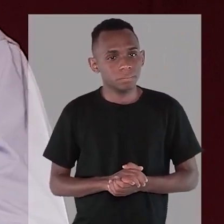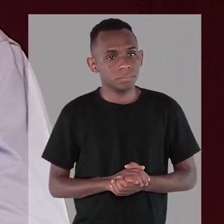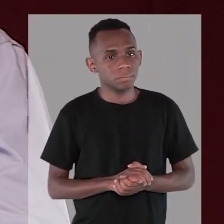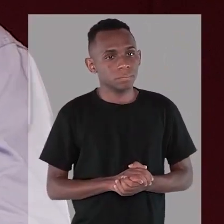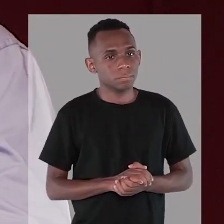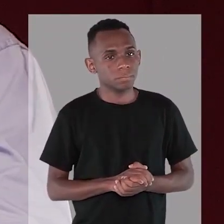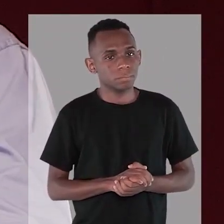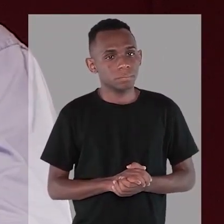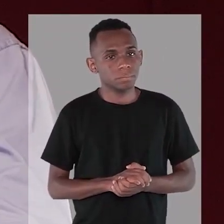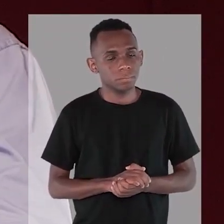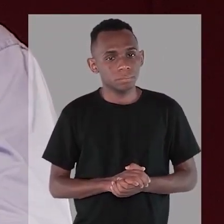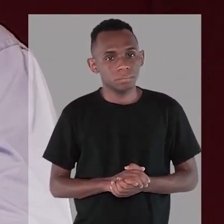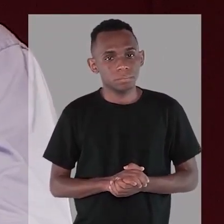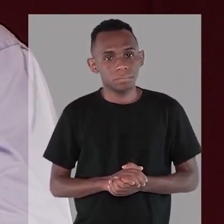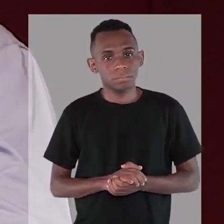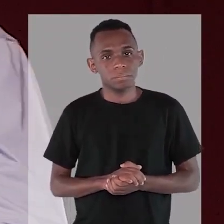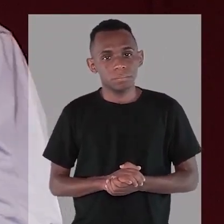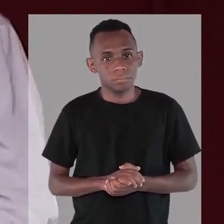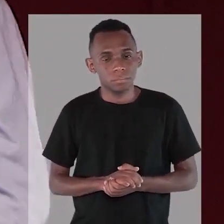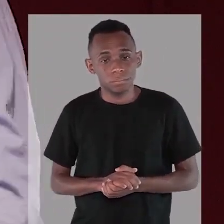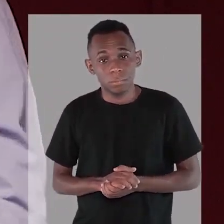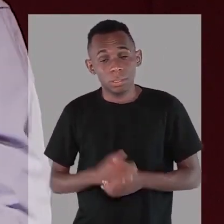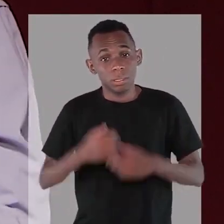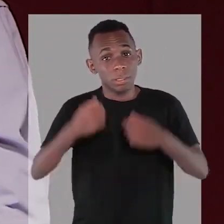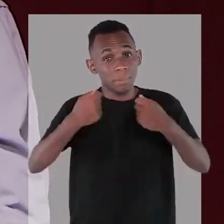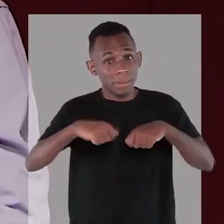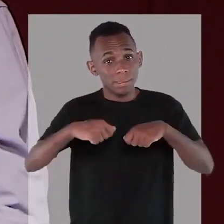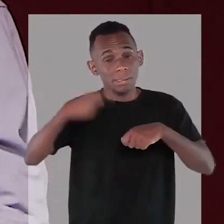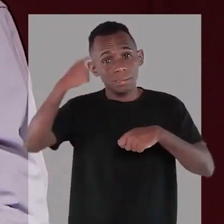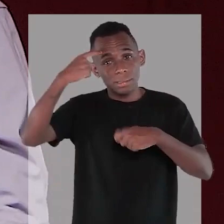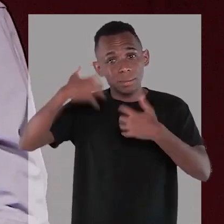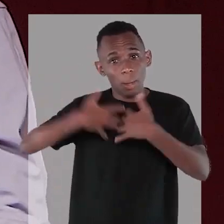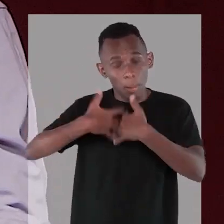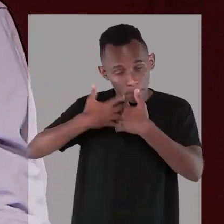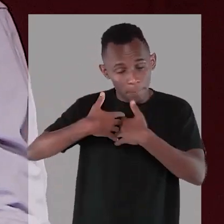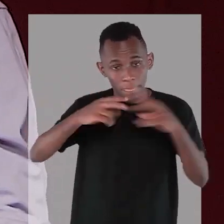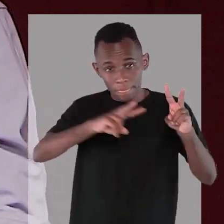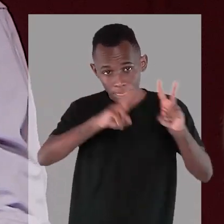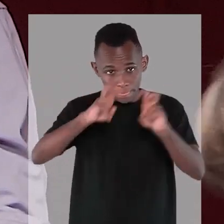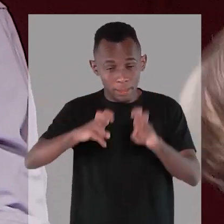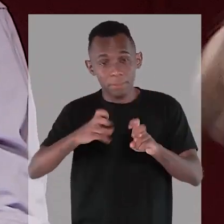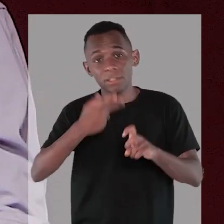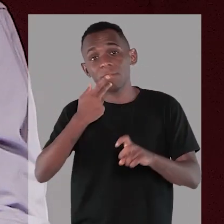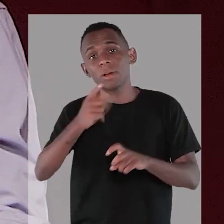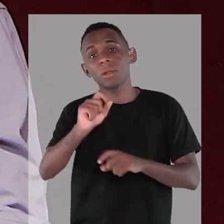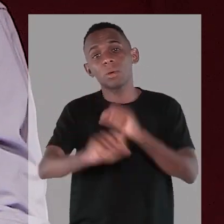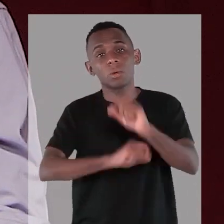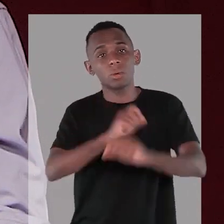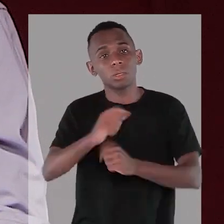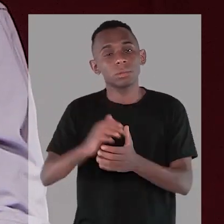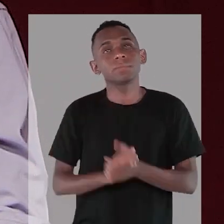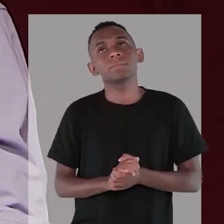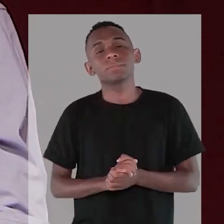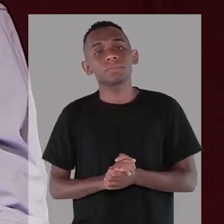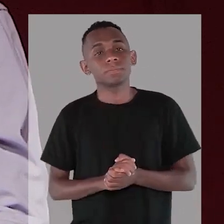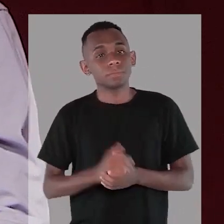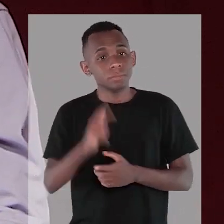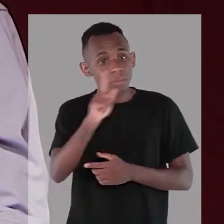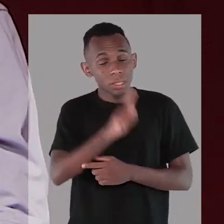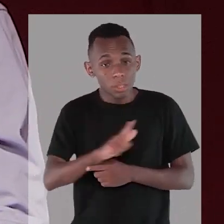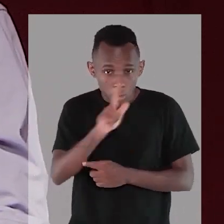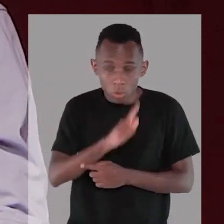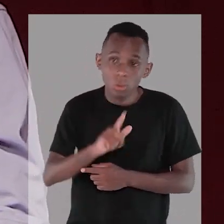Tá, bom, eu acho que a gente tem que talvez pensar nisso que o senhor está falando. É claro que a história